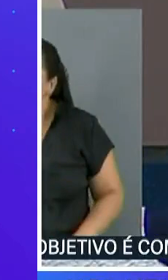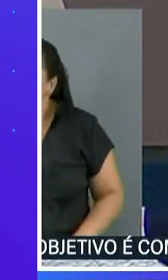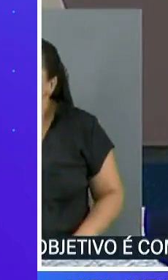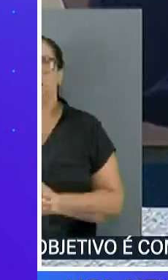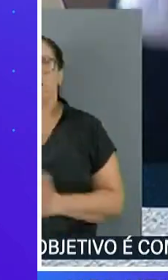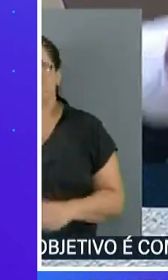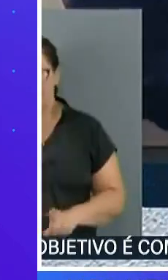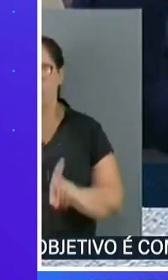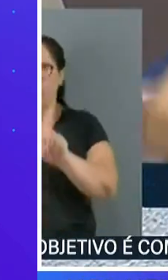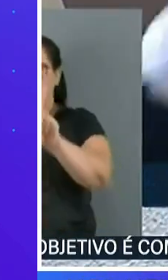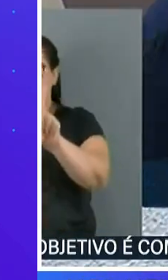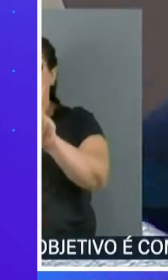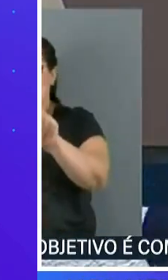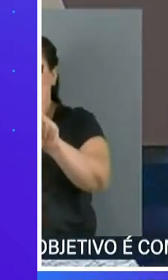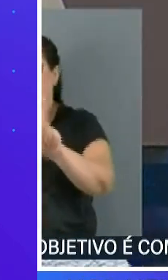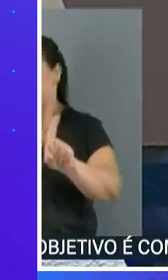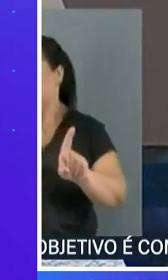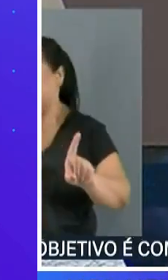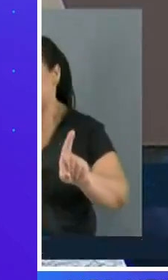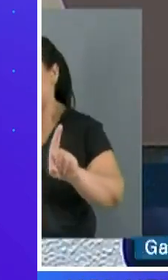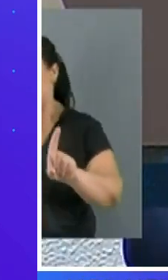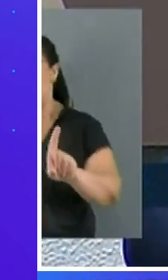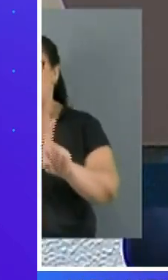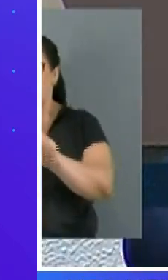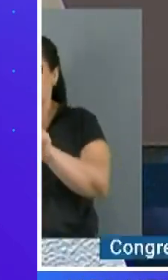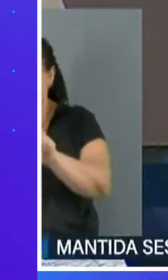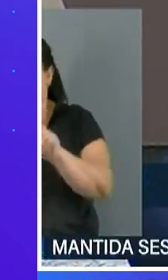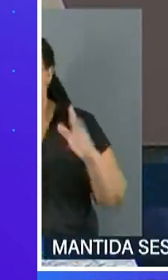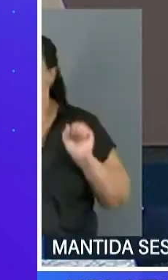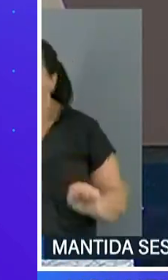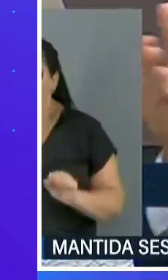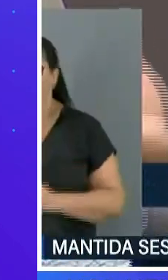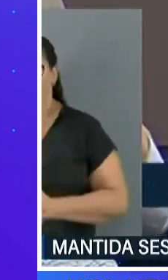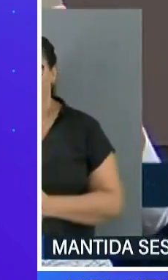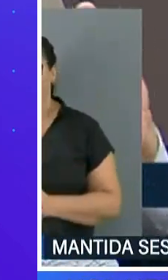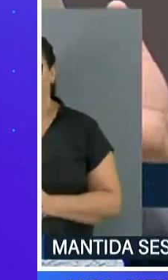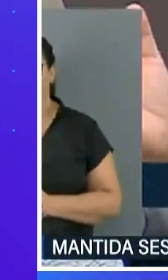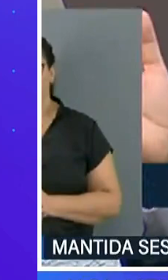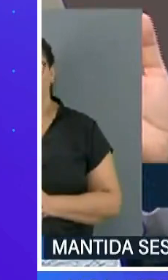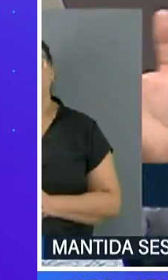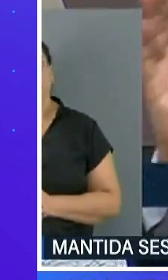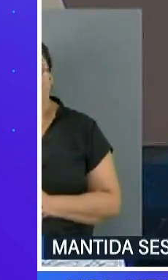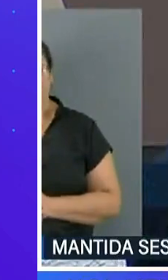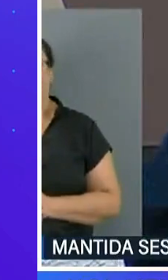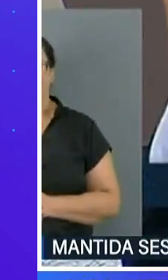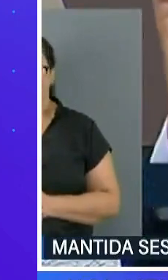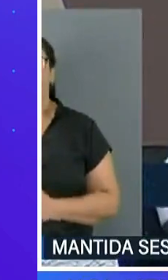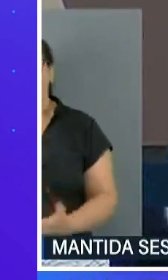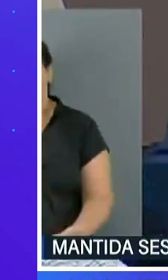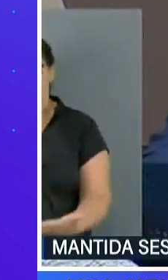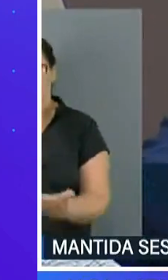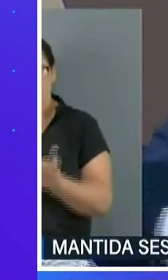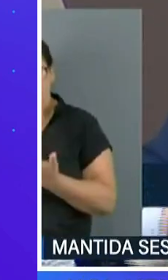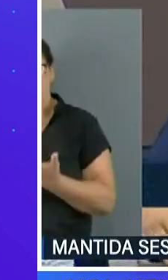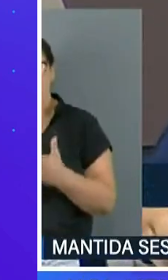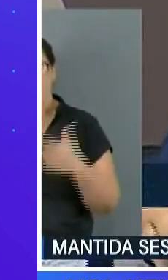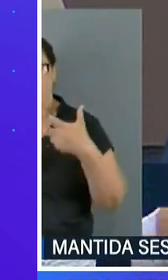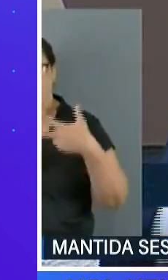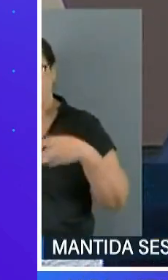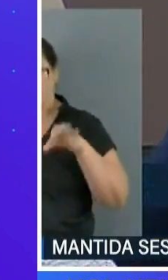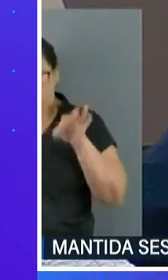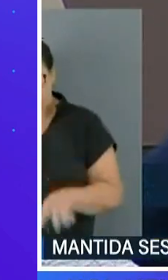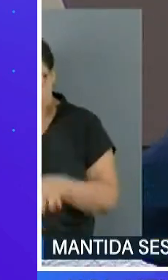no crio eh dos parlamentares de direita e dos parlamentares mais conservadores ele transita